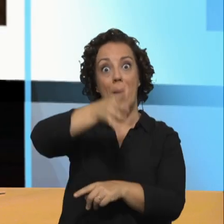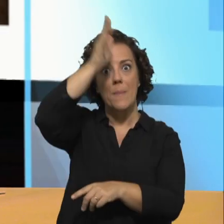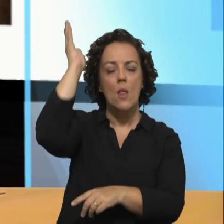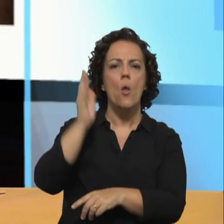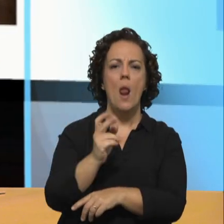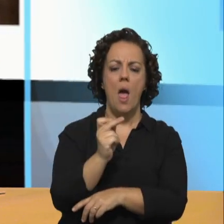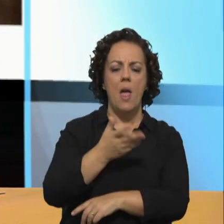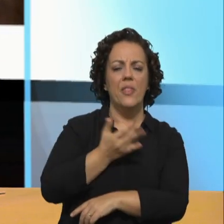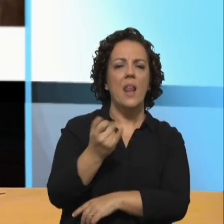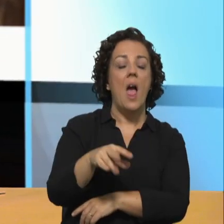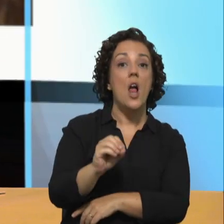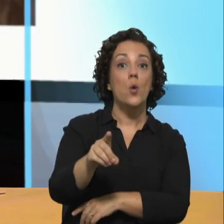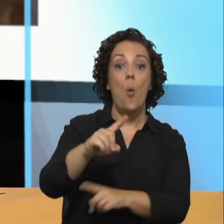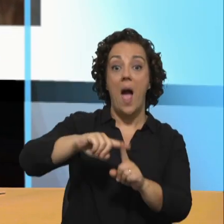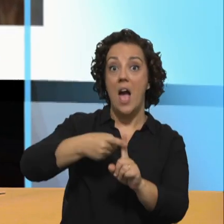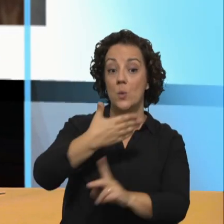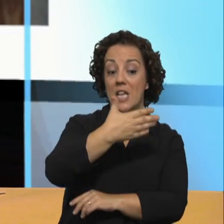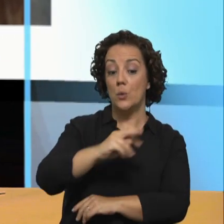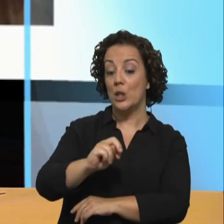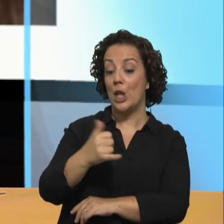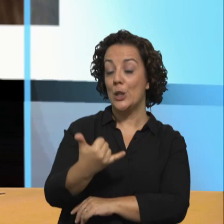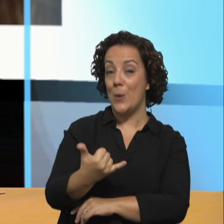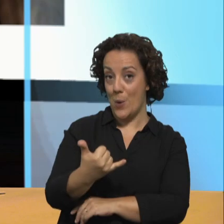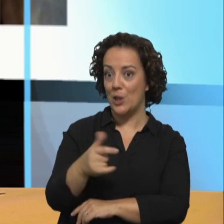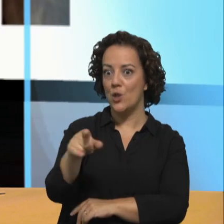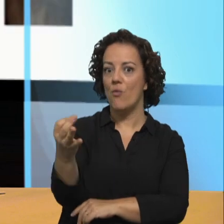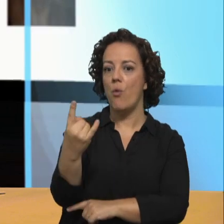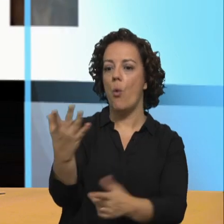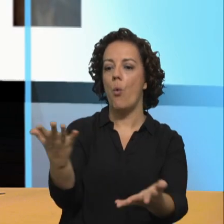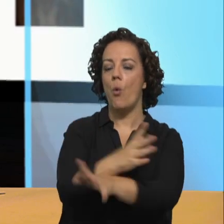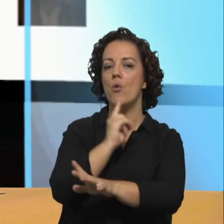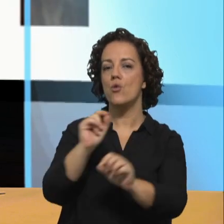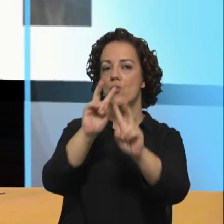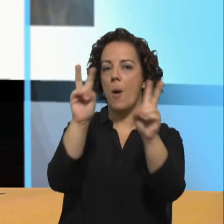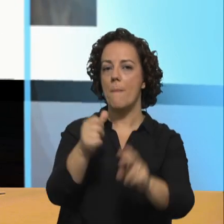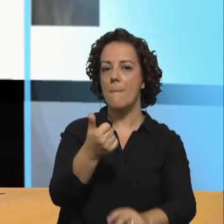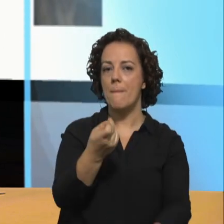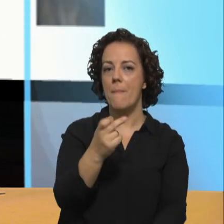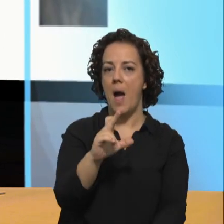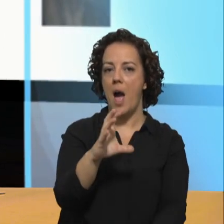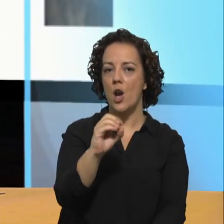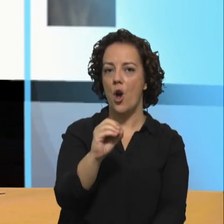132 enfrenta a revolta conhecida como a revolta de Bar Kokhba. Com